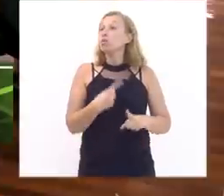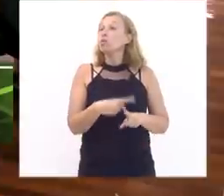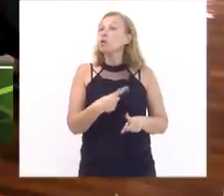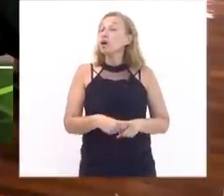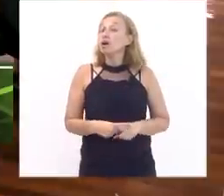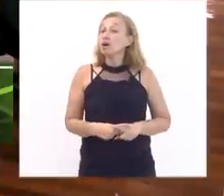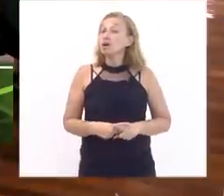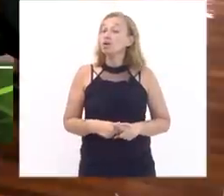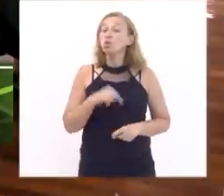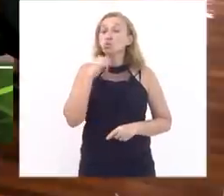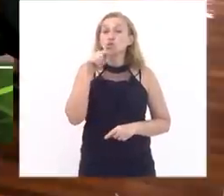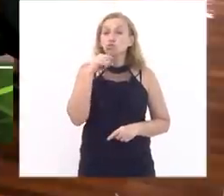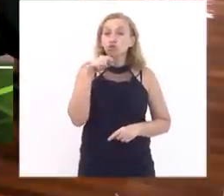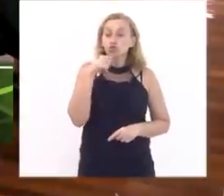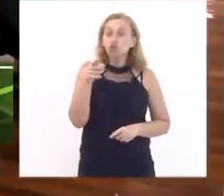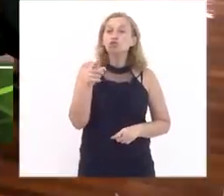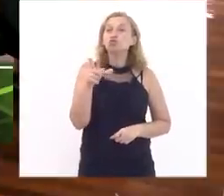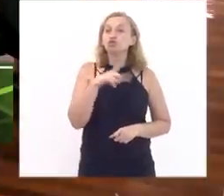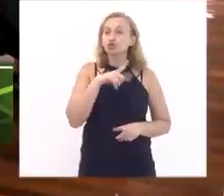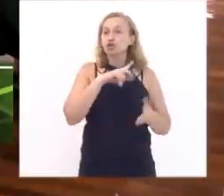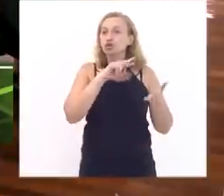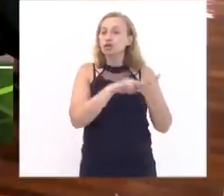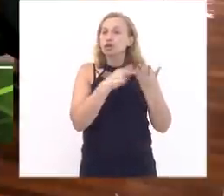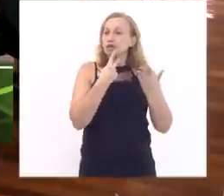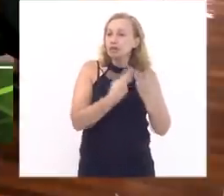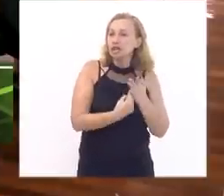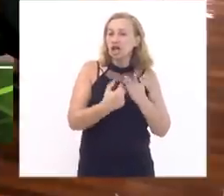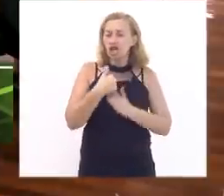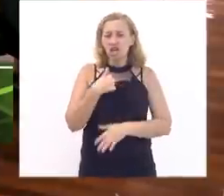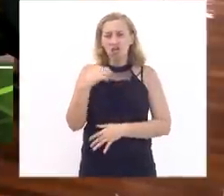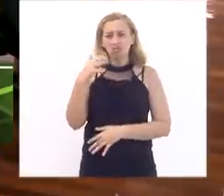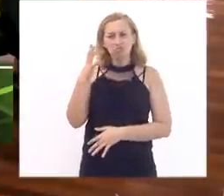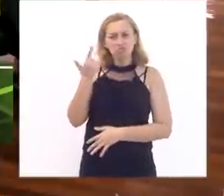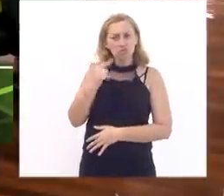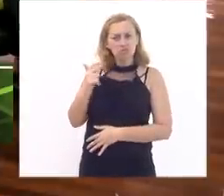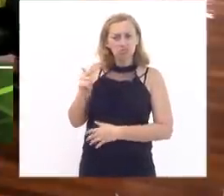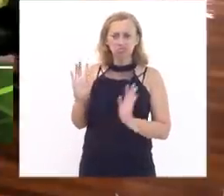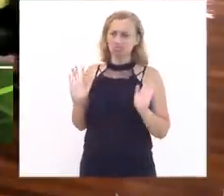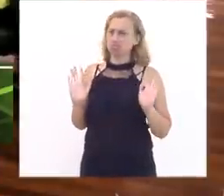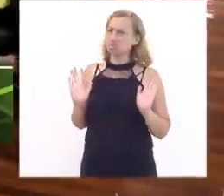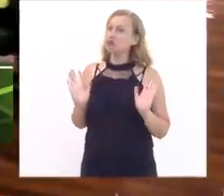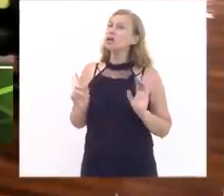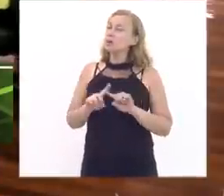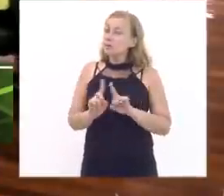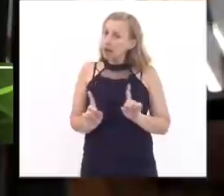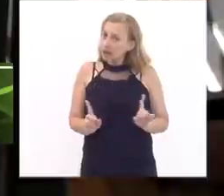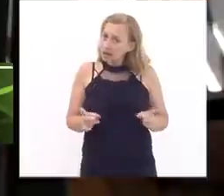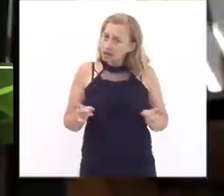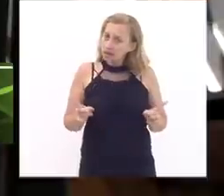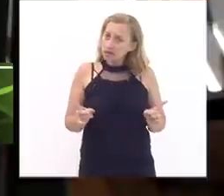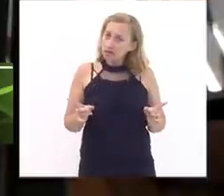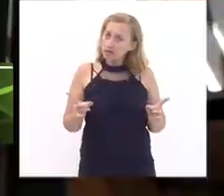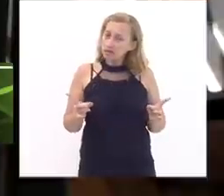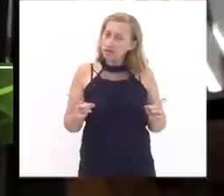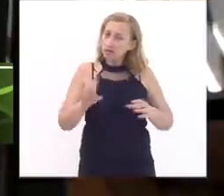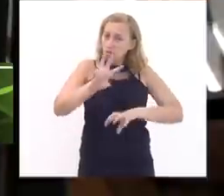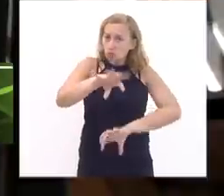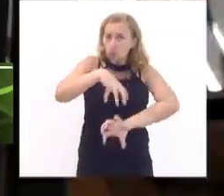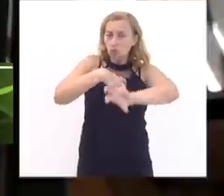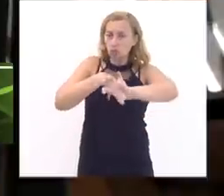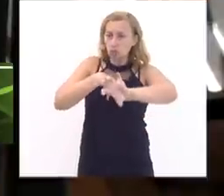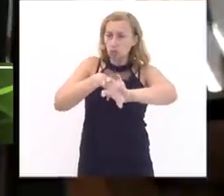uma dúvida de interpretação, que eu não a tenho, né? Mas eu me coloco no lugar